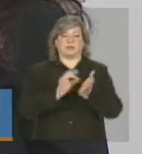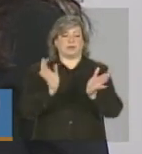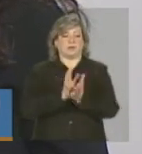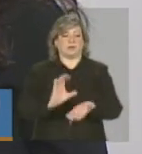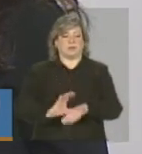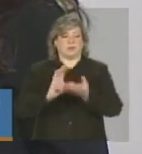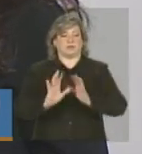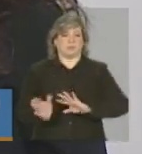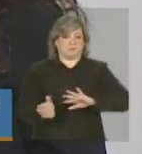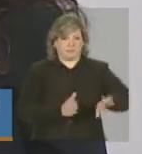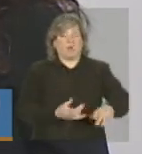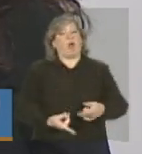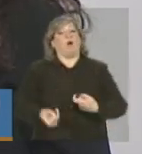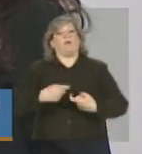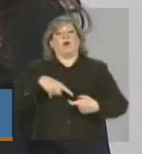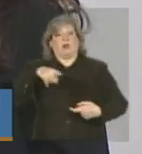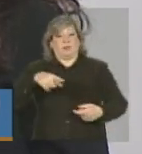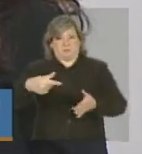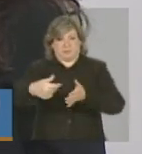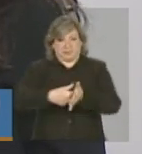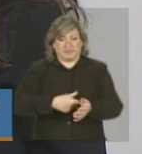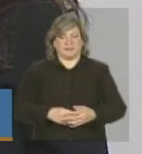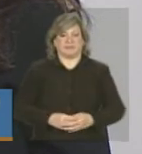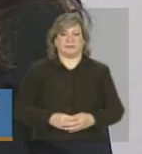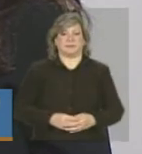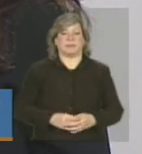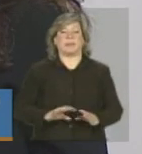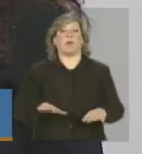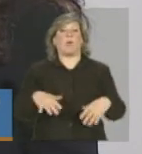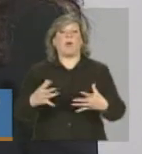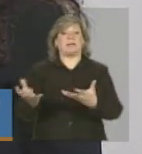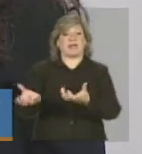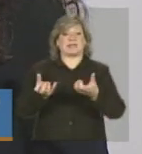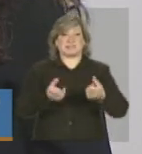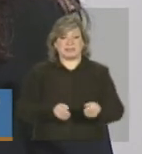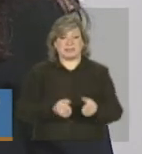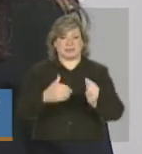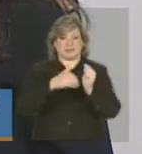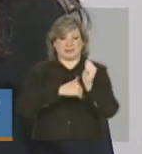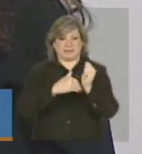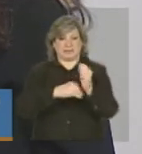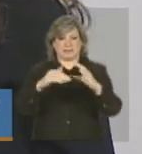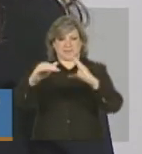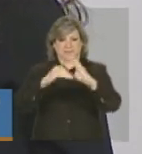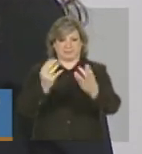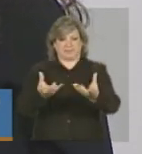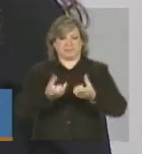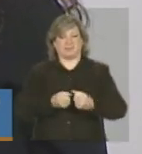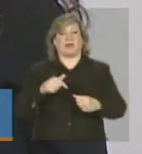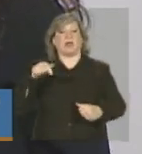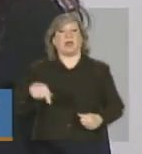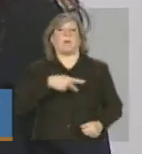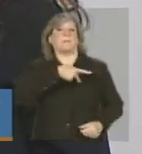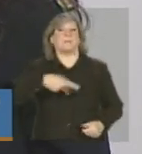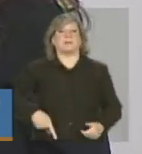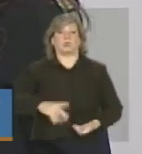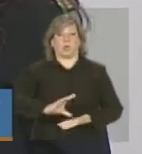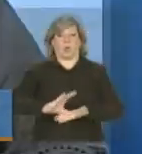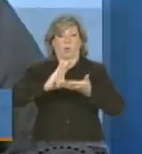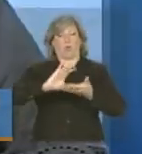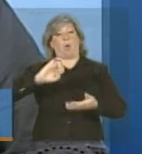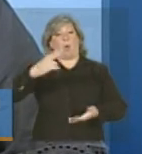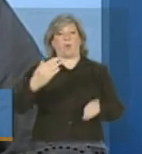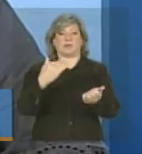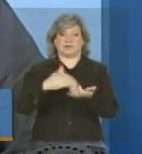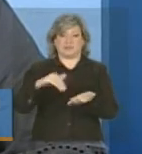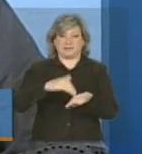Bom, voltando à sua pergunta, ao receber a senha, o presidente do conselho ou o secretário